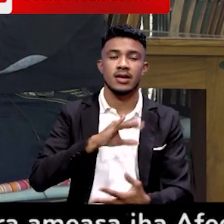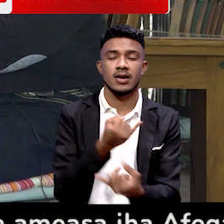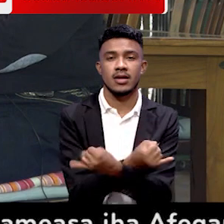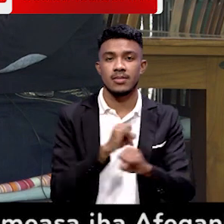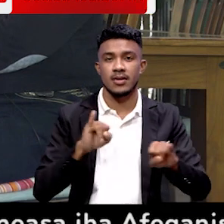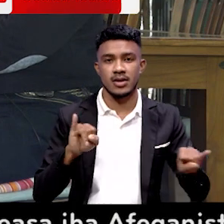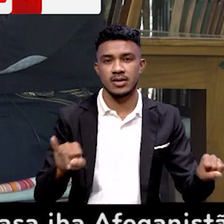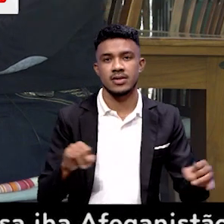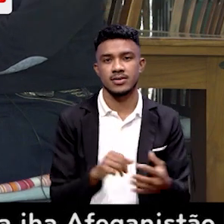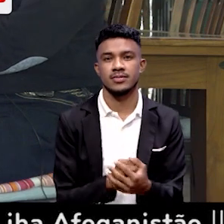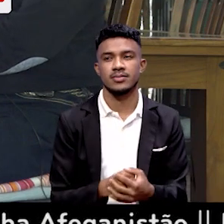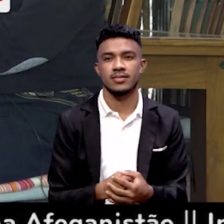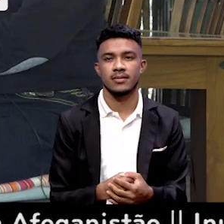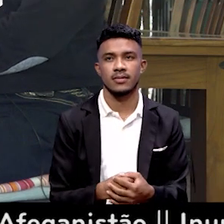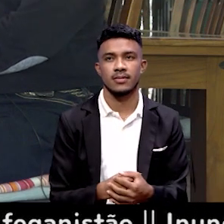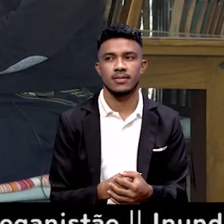popular